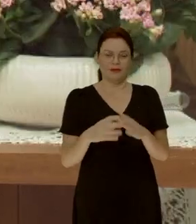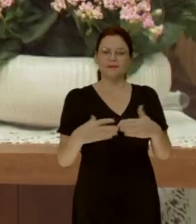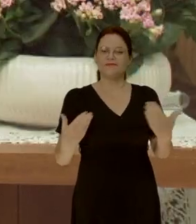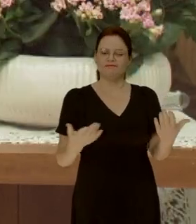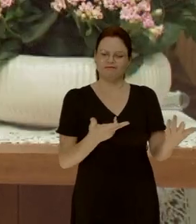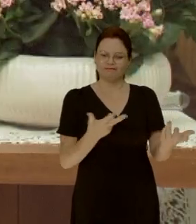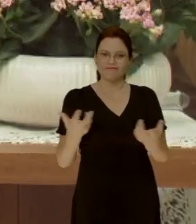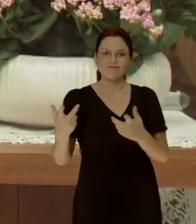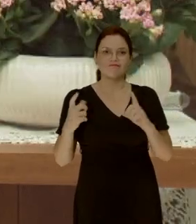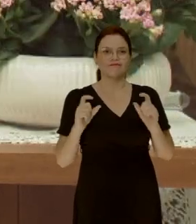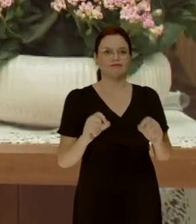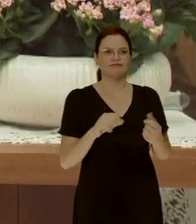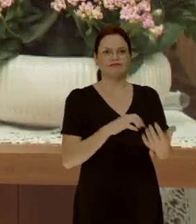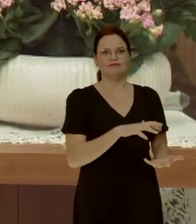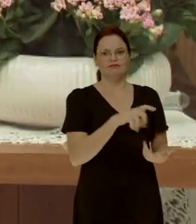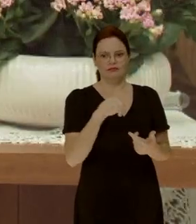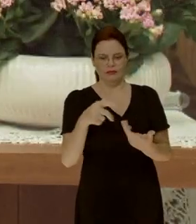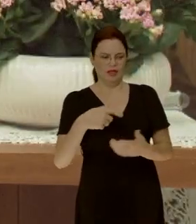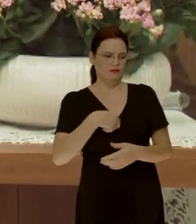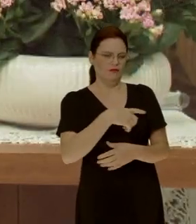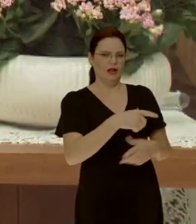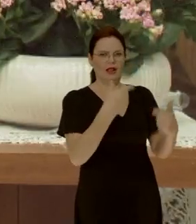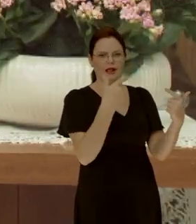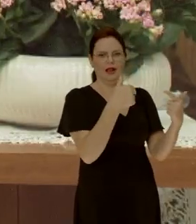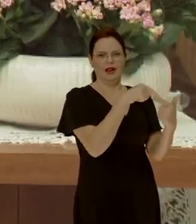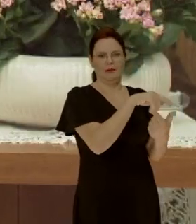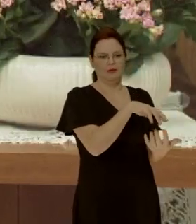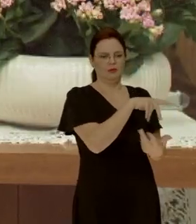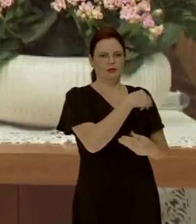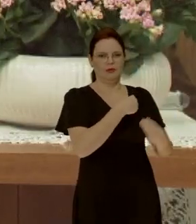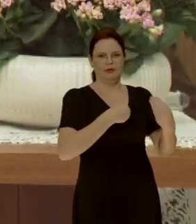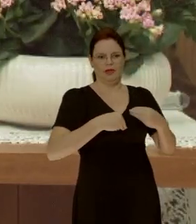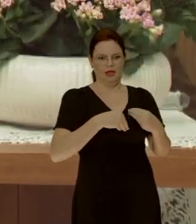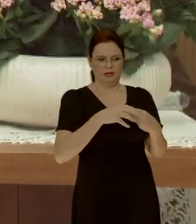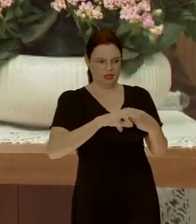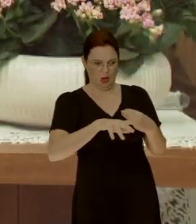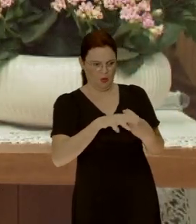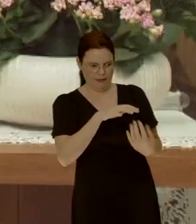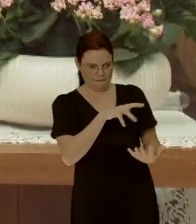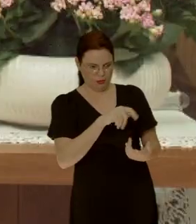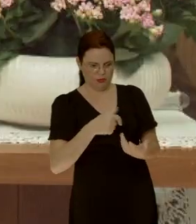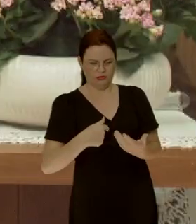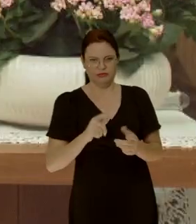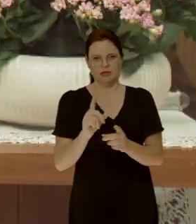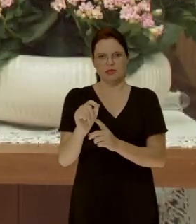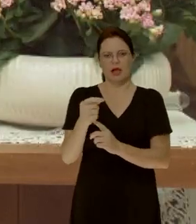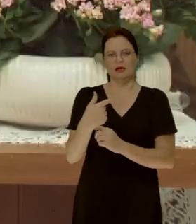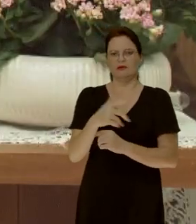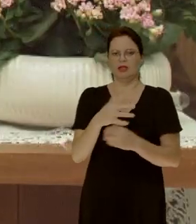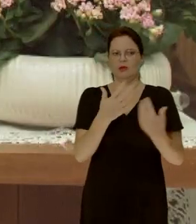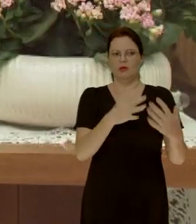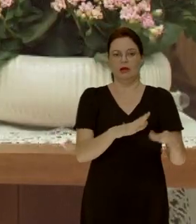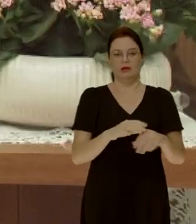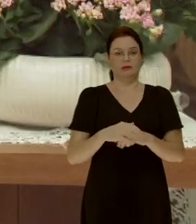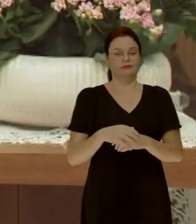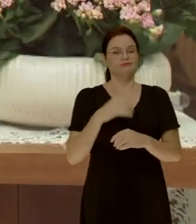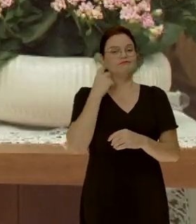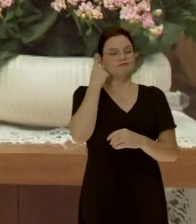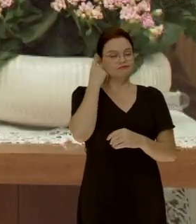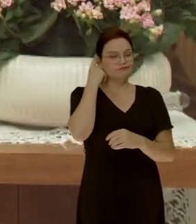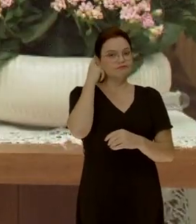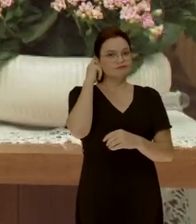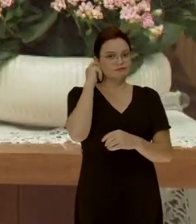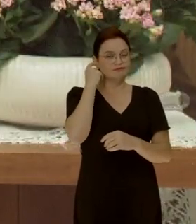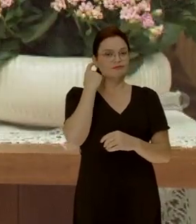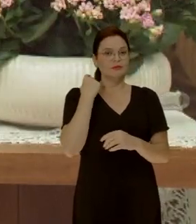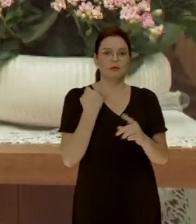vindo para onde ele quer, é mundo, então ele fica. Não é mundo, então ele vai embora. Porque o mundo tem melhores condições do